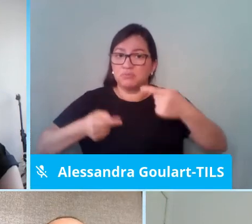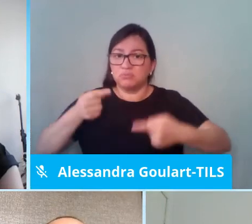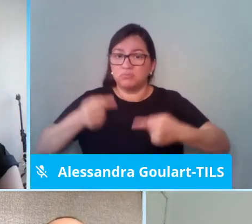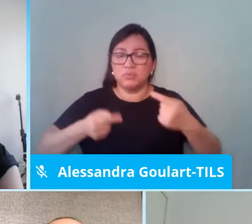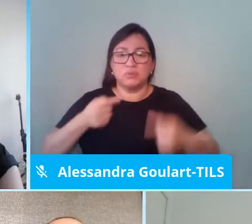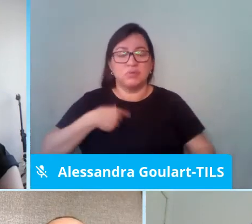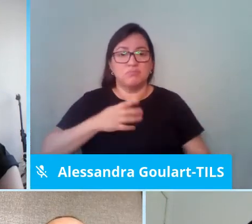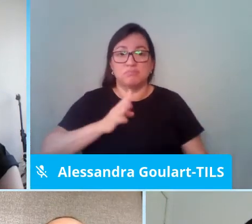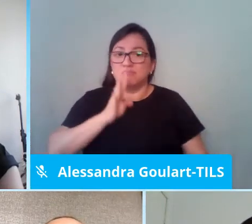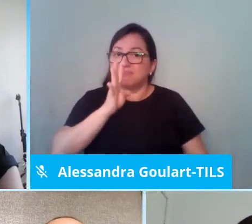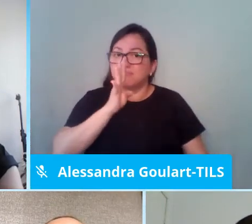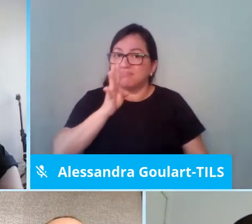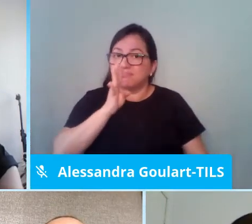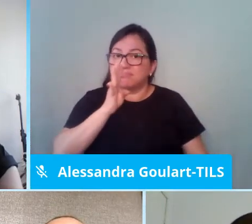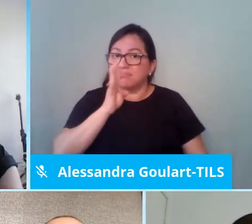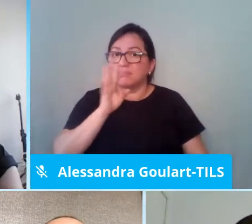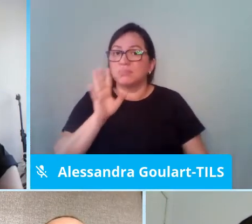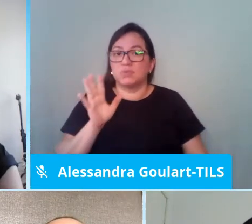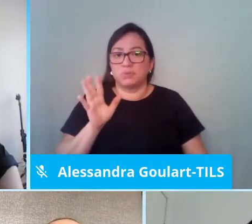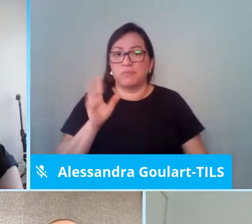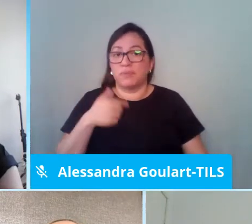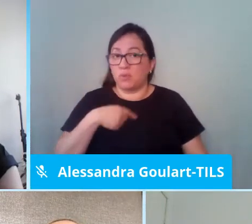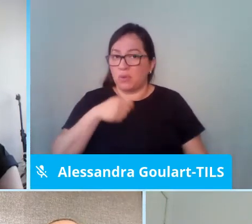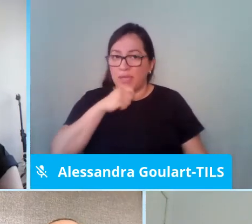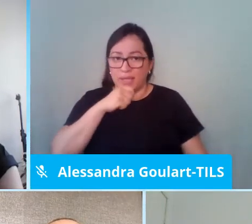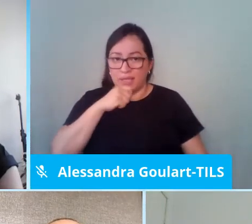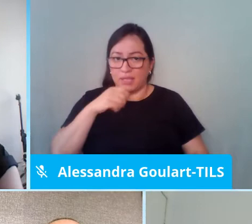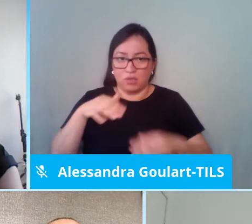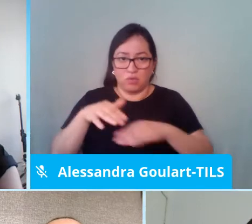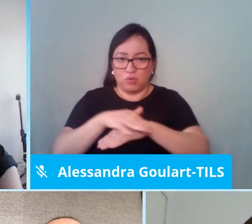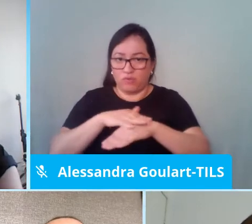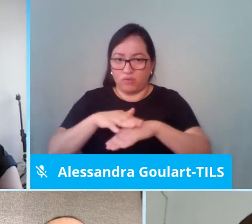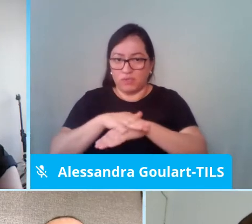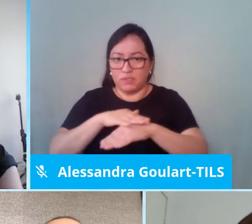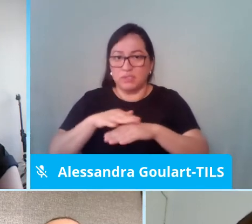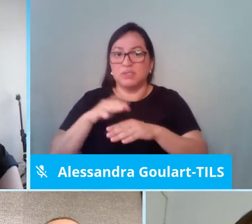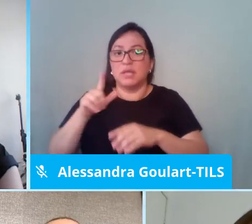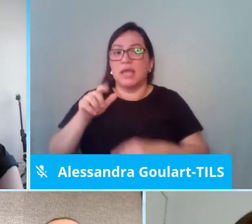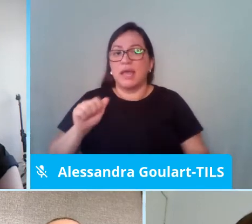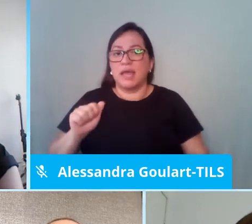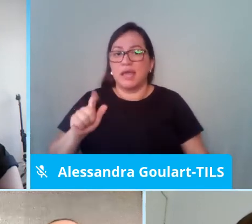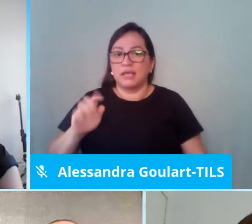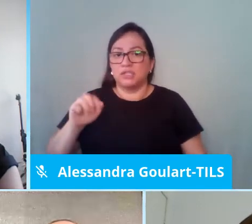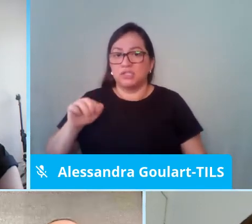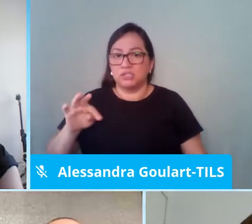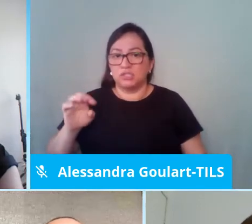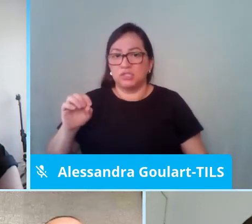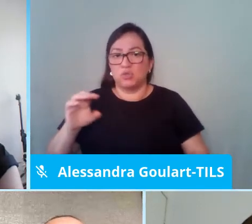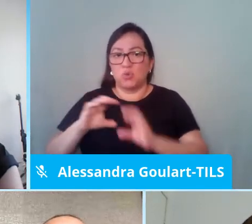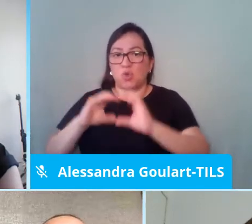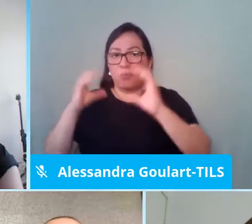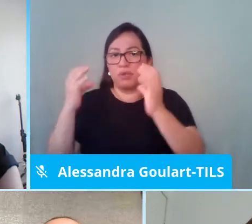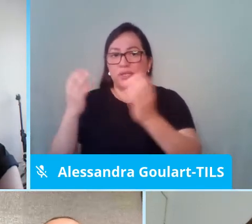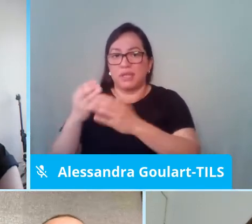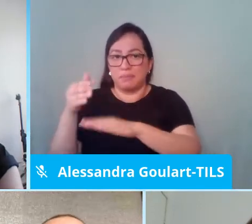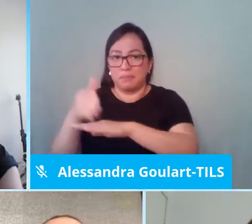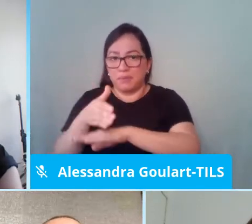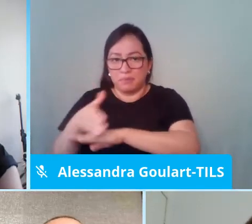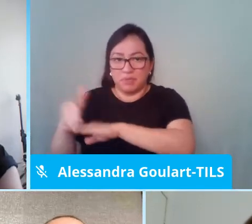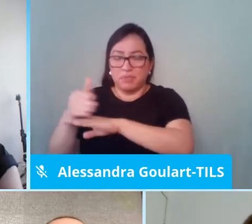do... Eu não conversei com visitadores do PIN, conversei com agentes comunitários, mas eu imagino que essa inserção, né,